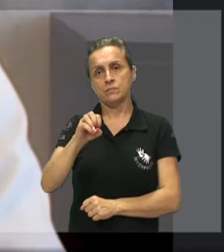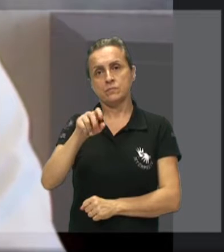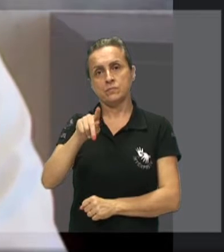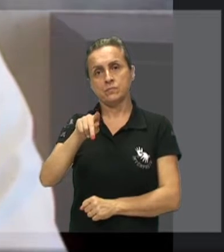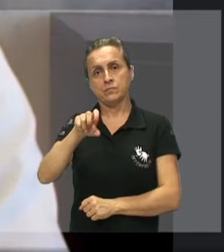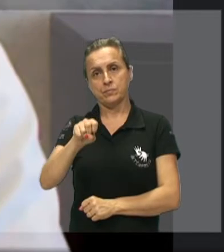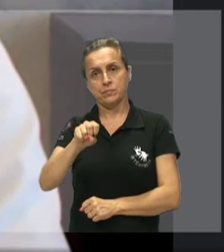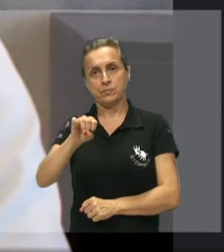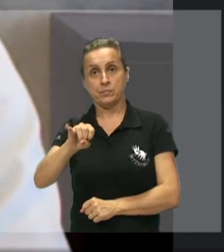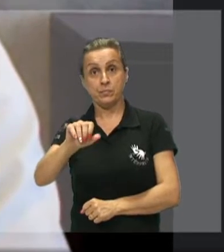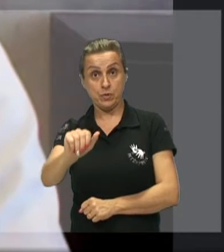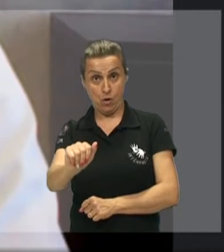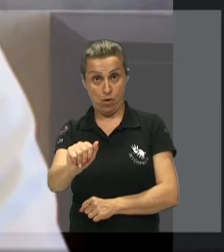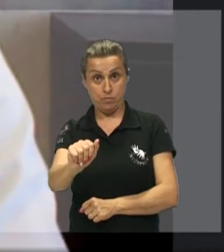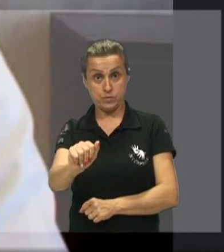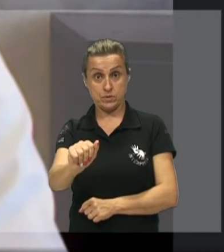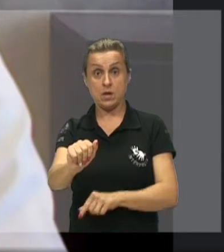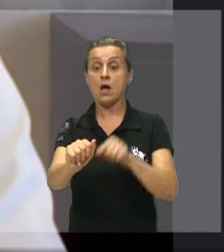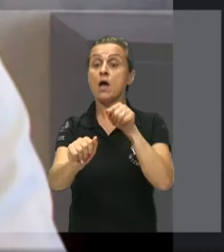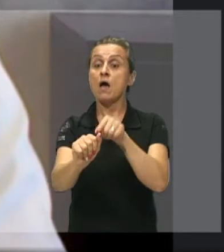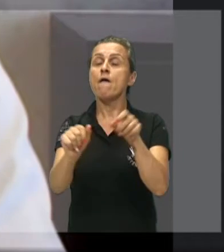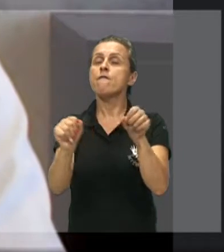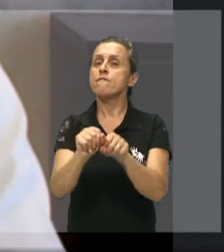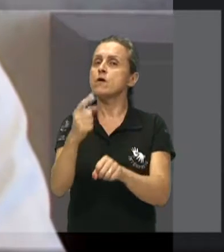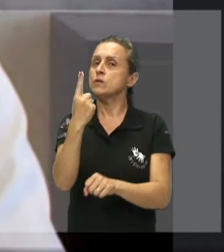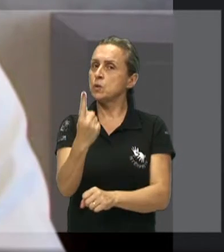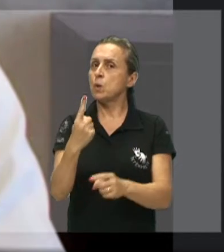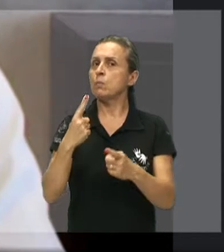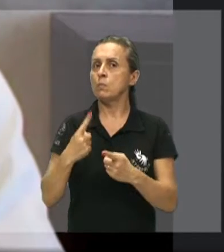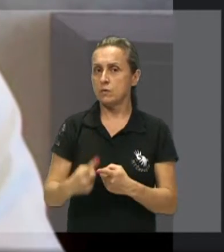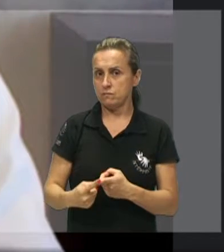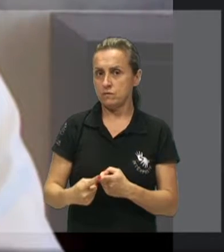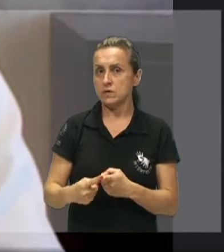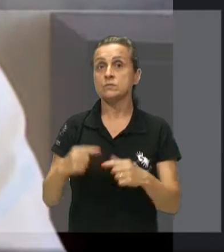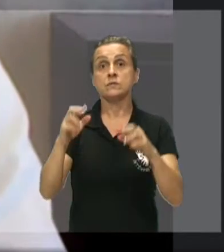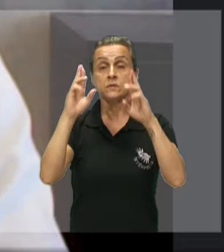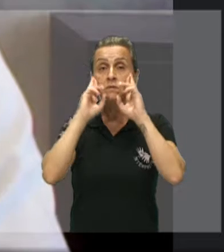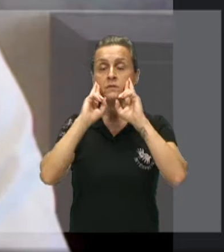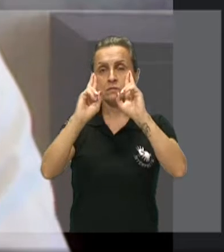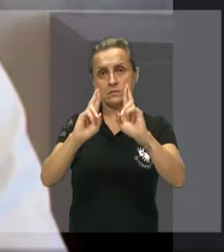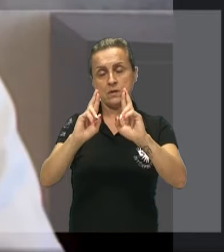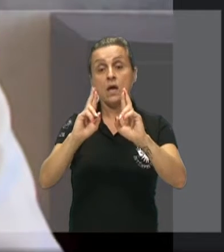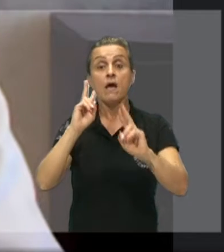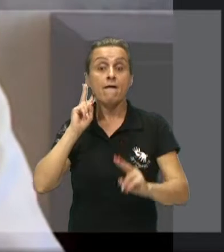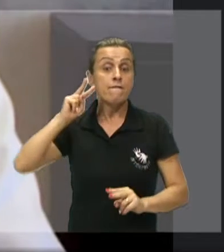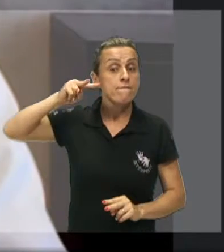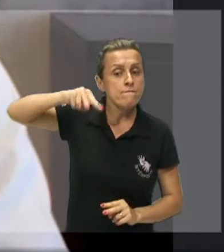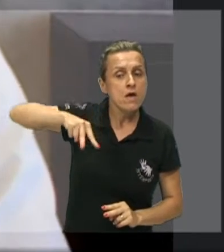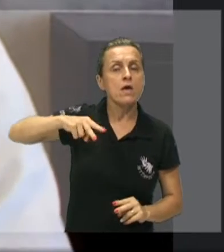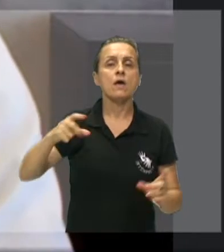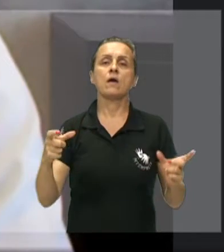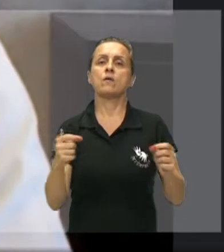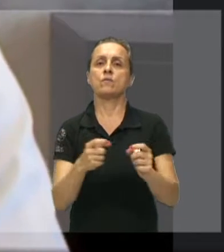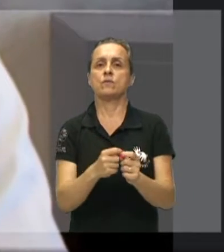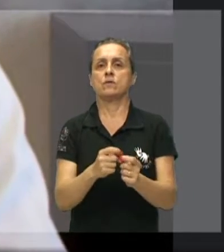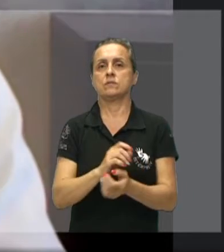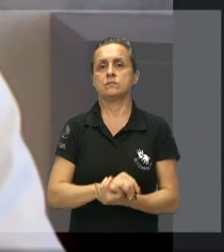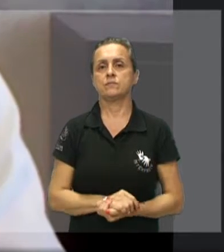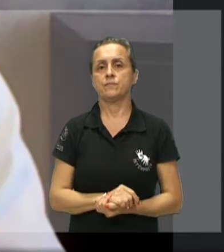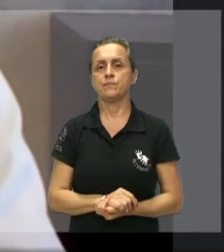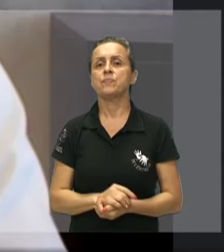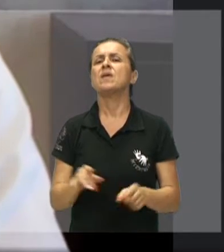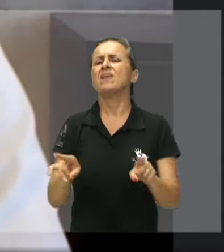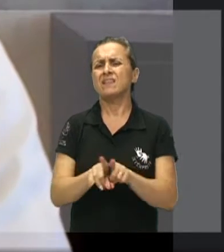são feitas uma vez sendo suspeitado o câncer de próstata. Aí tem outros exames também, que é o